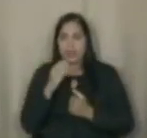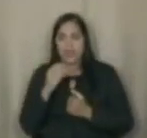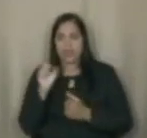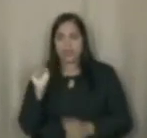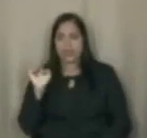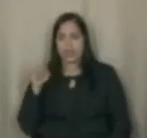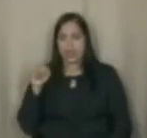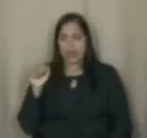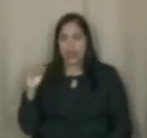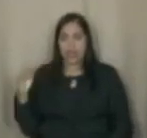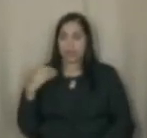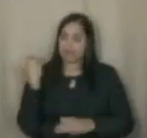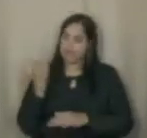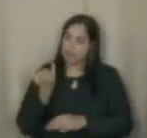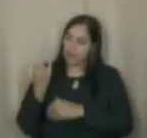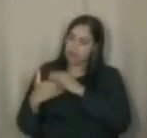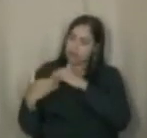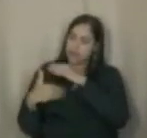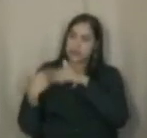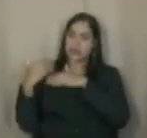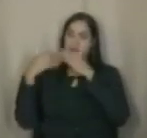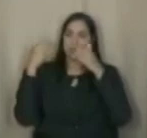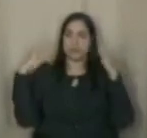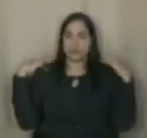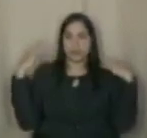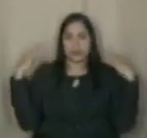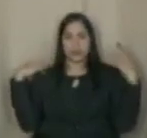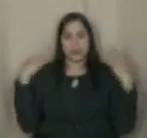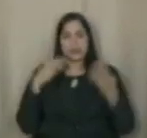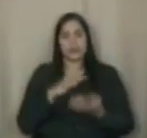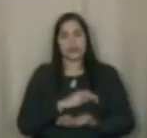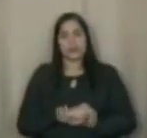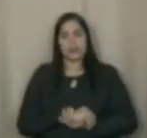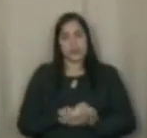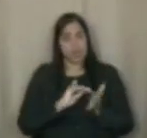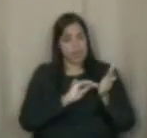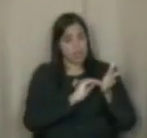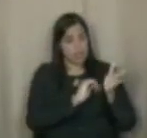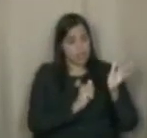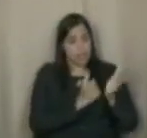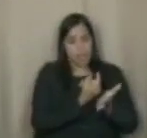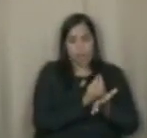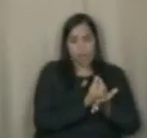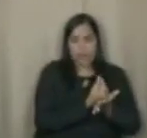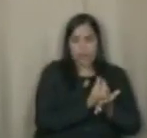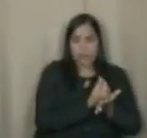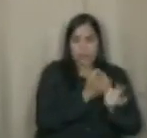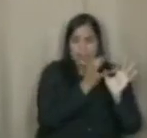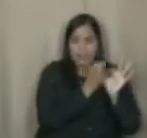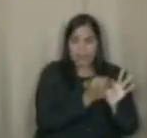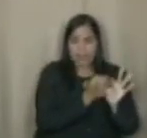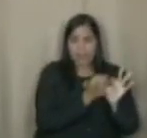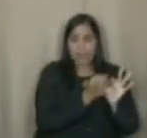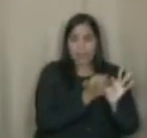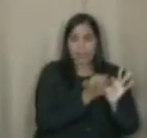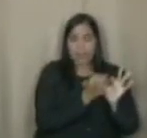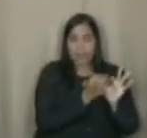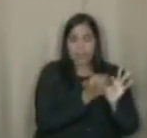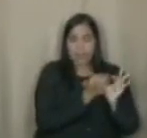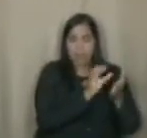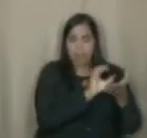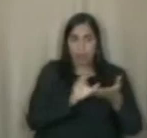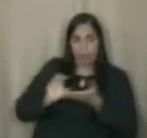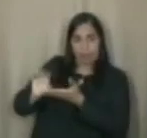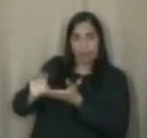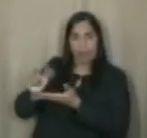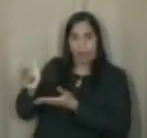importantes para o desenvolvimento do turismo. Mas a gente não pode simplesmente tirar de um local o orçamento que está dando certo para cobrir um outro